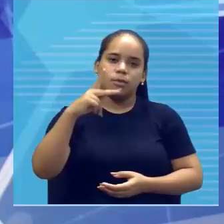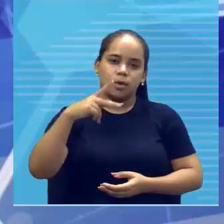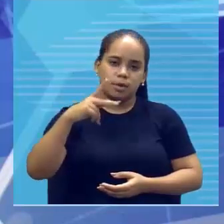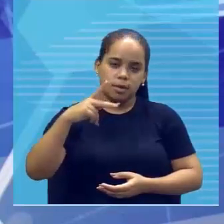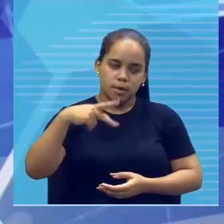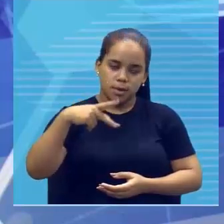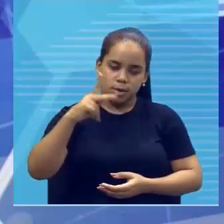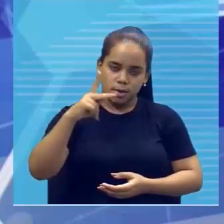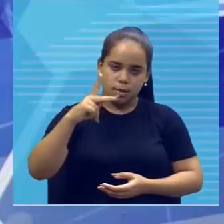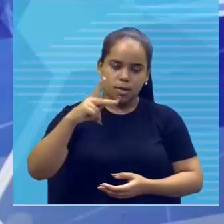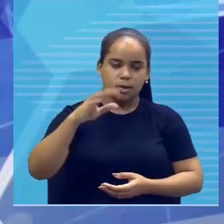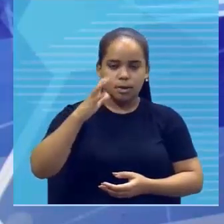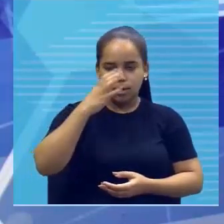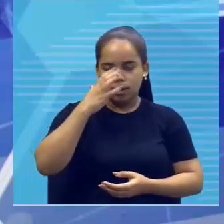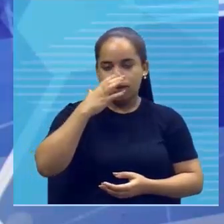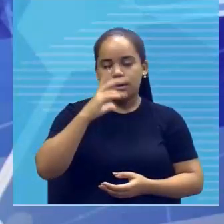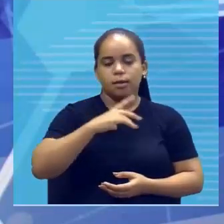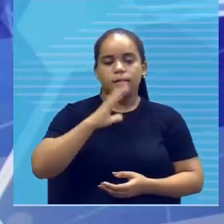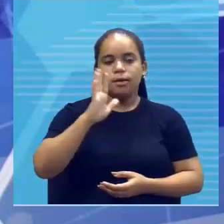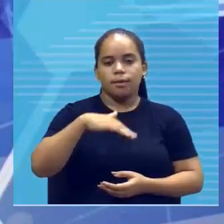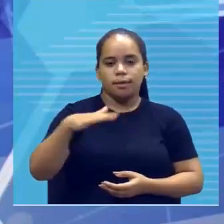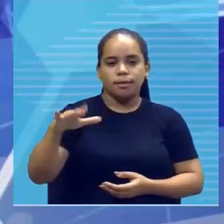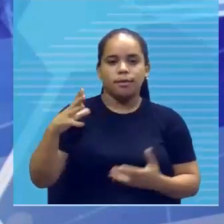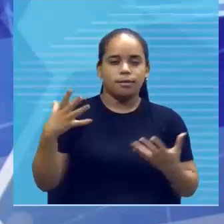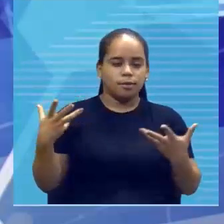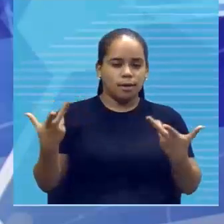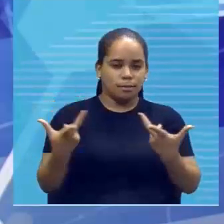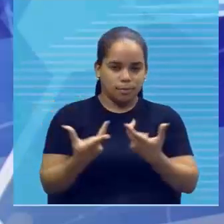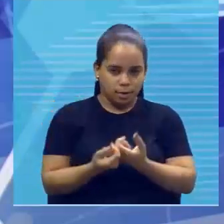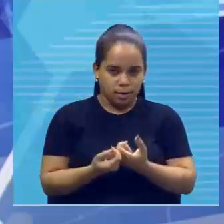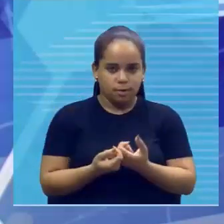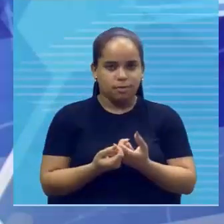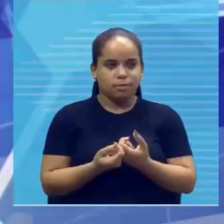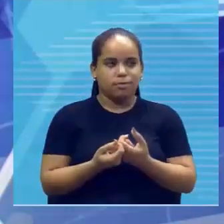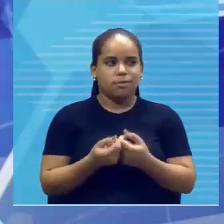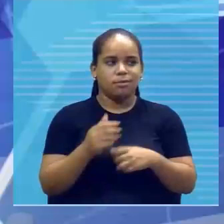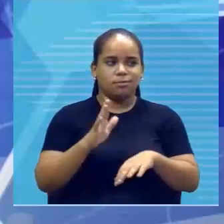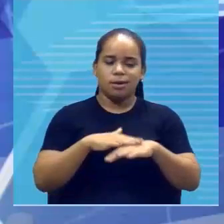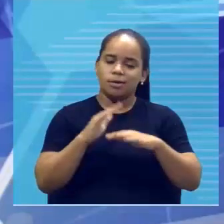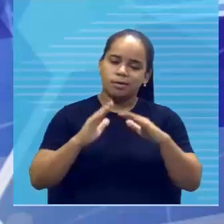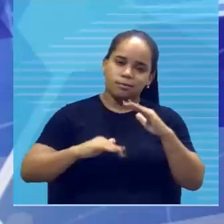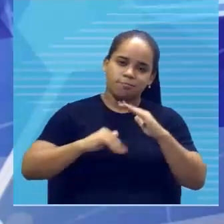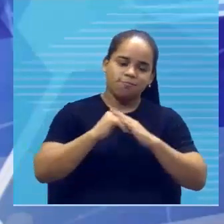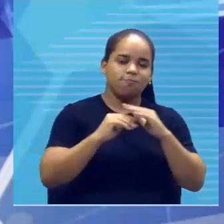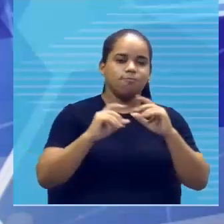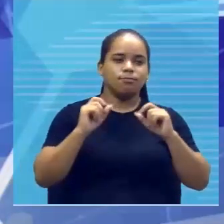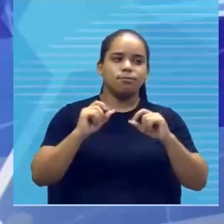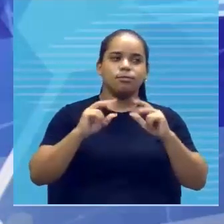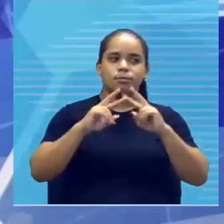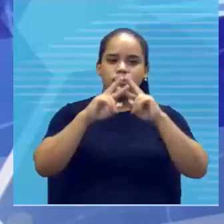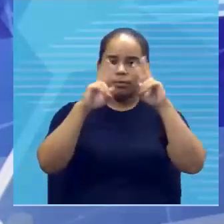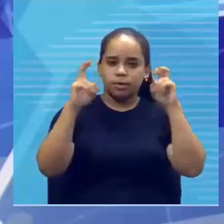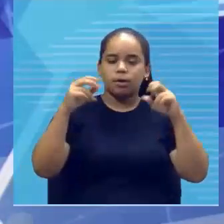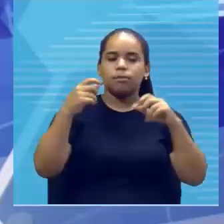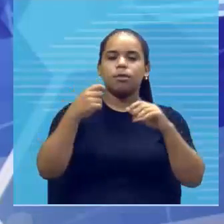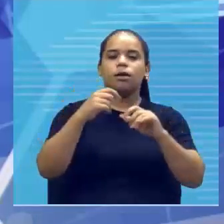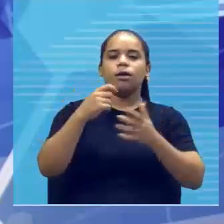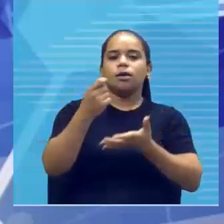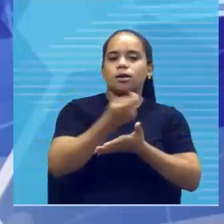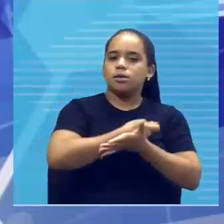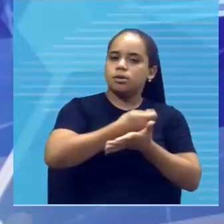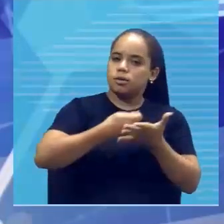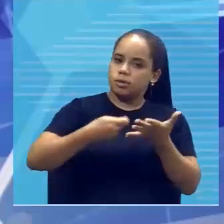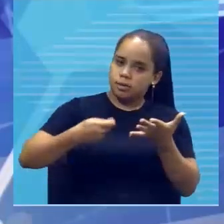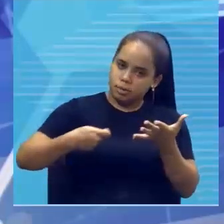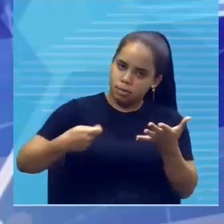crianças lá com habilidade não com as habilidades tanto para questão da ortografia